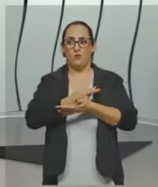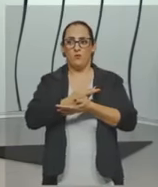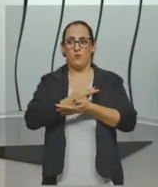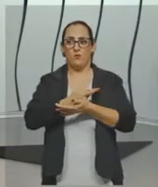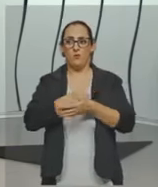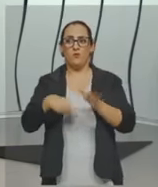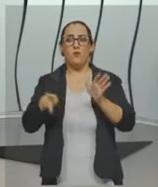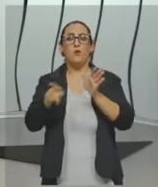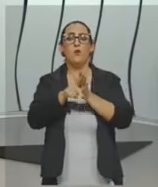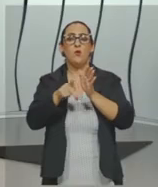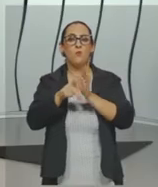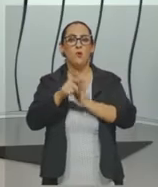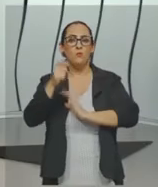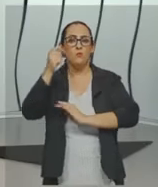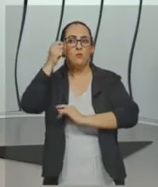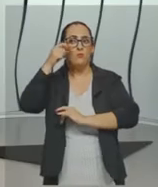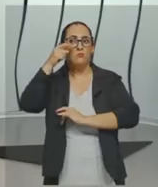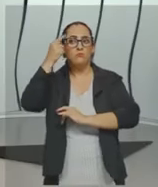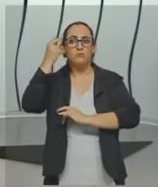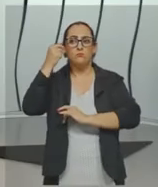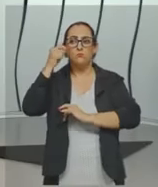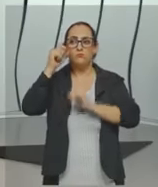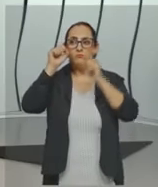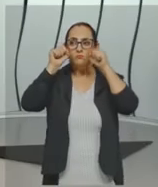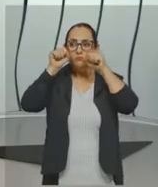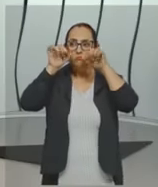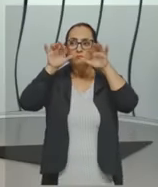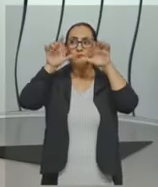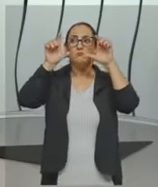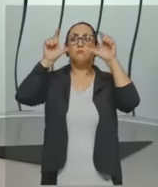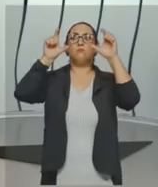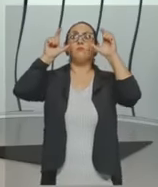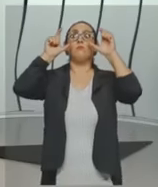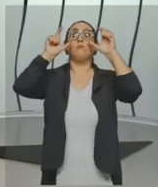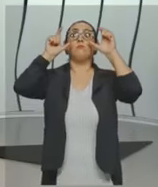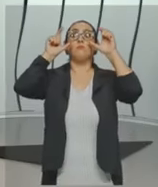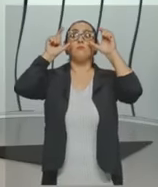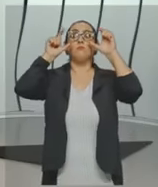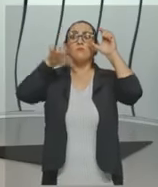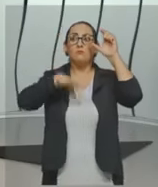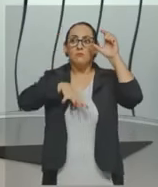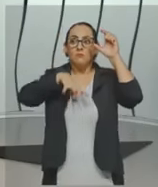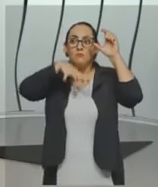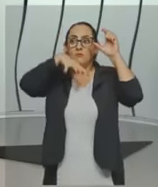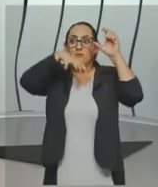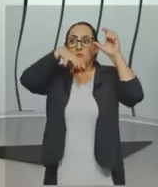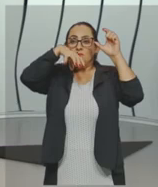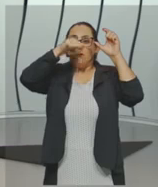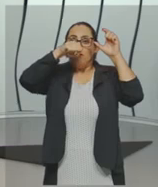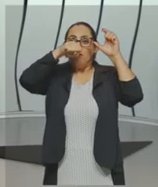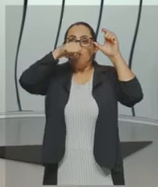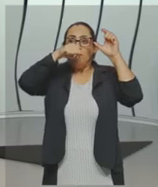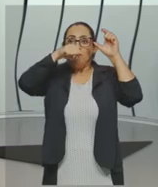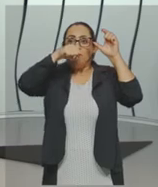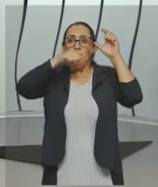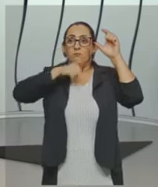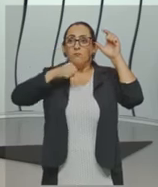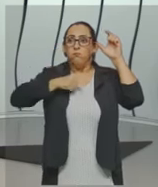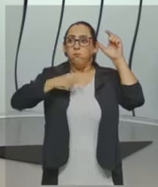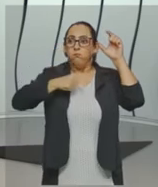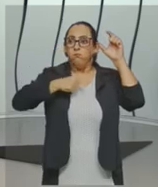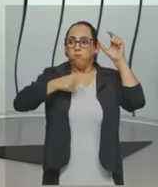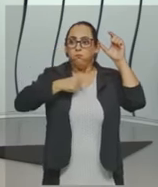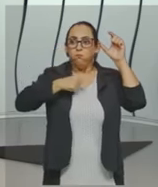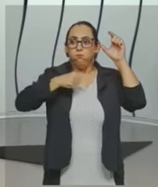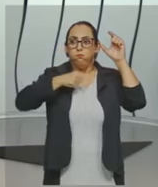dilatar a pupila para a visão aumentar, relaxar os brônquios, respirar forte, acelerar o pulmão, não acelera? Fica batendo forte,